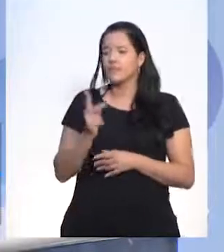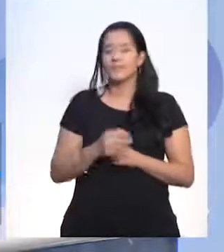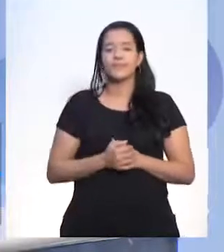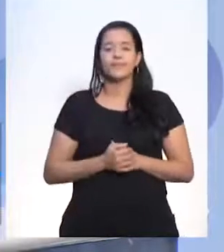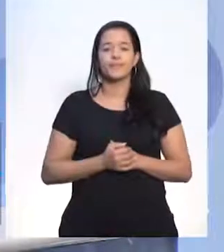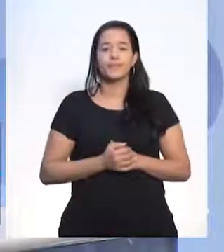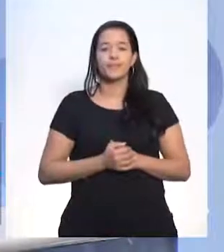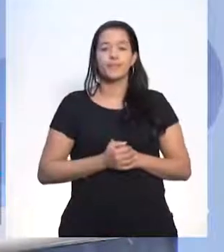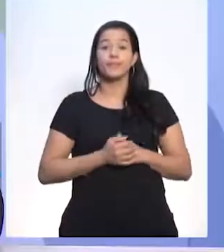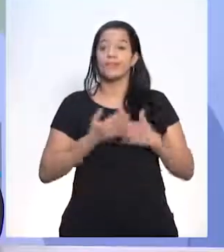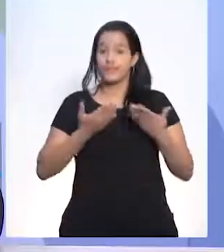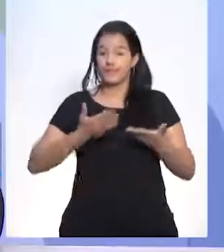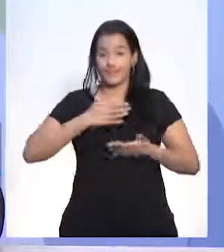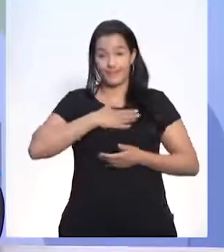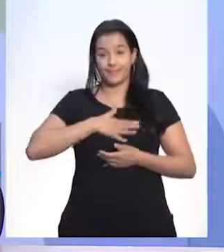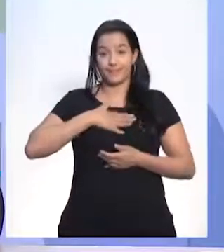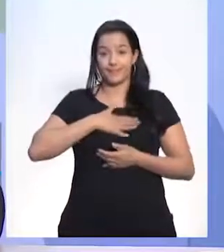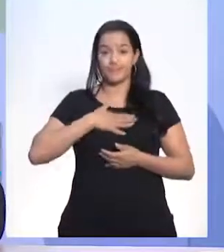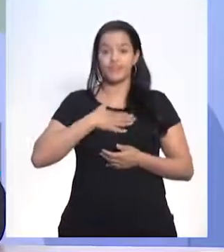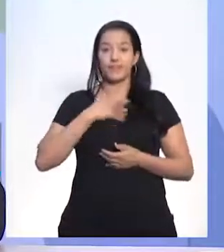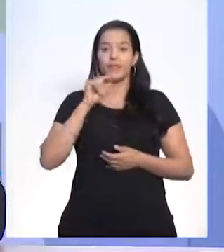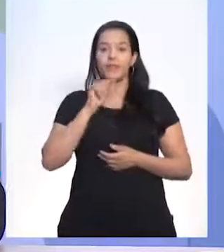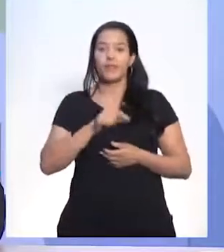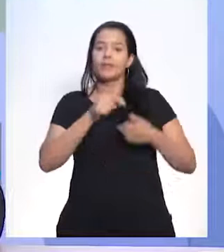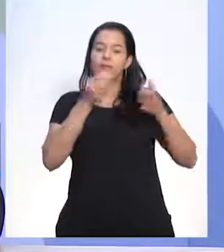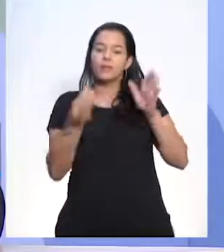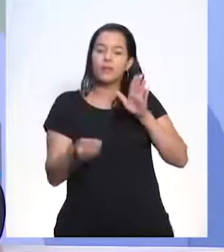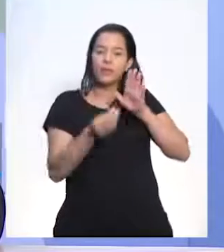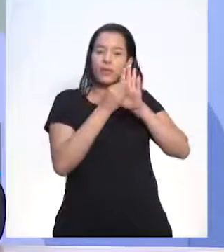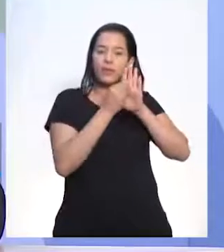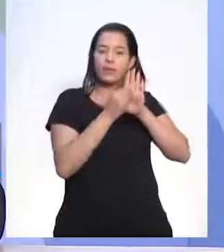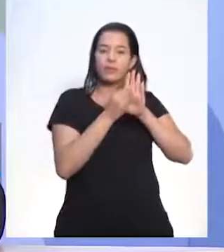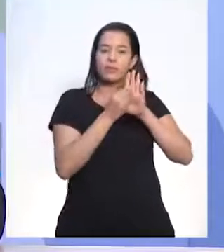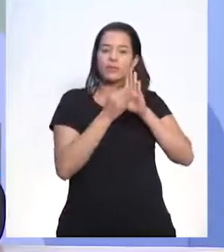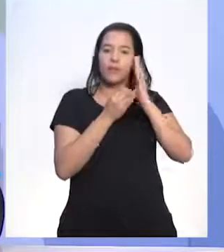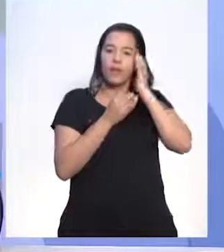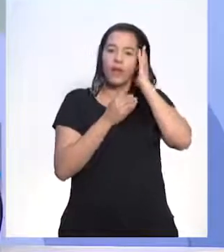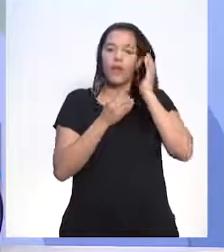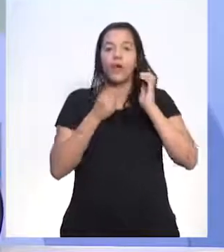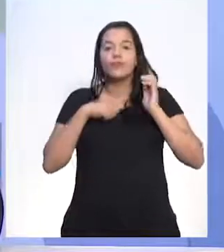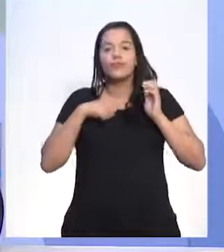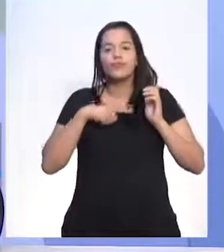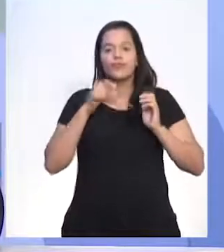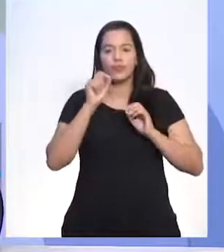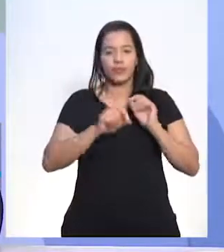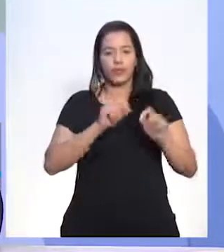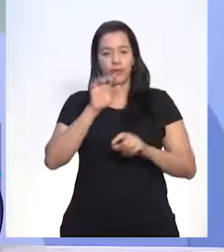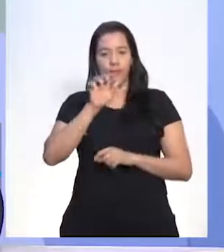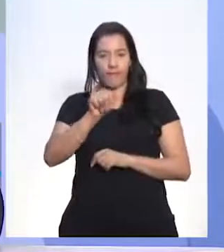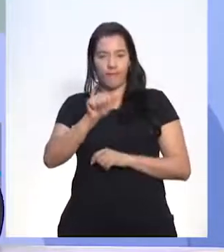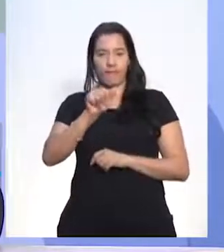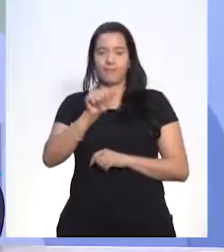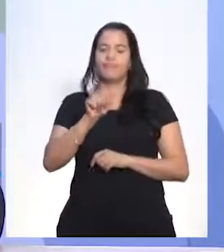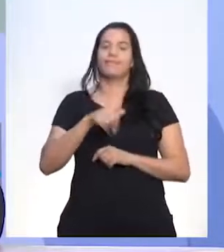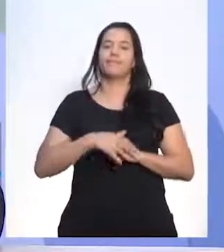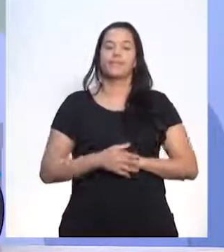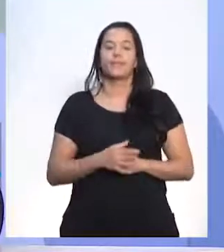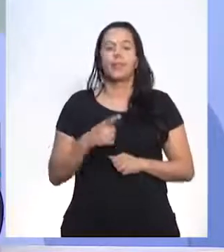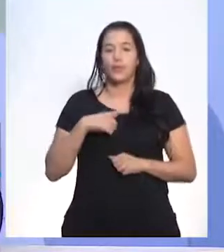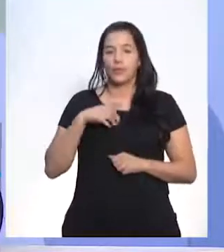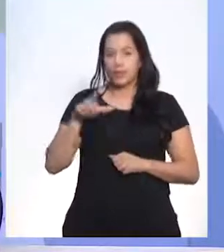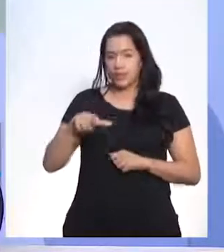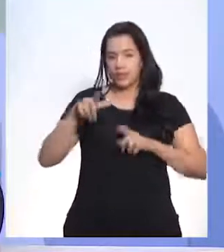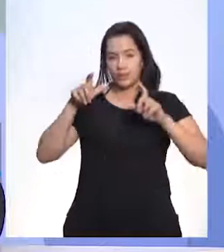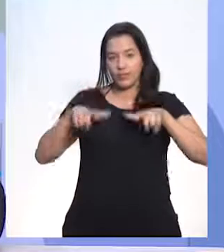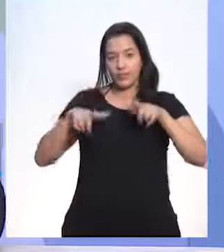professora Inês, eu gostei de ver, eles marcaram a alternativa A, e eu estou gostando muito da participação. Teve uma professora do MAPEI aqui da Zona Leste, Leste 5, que